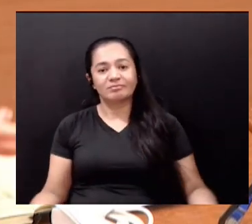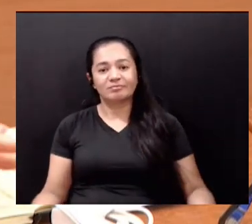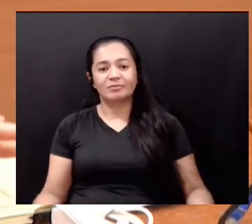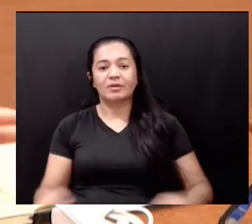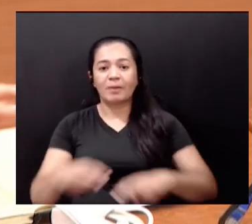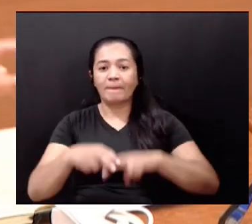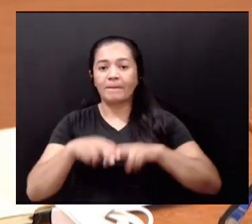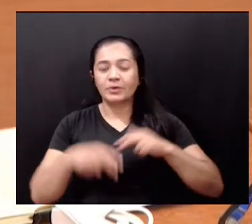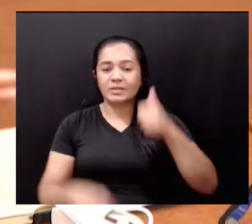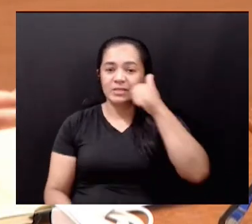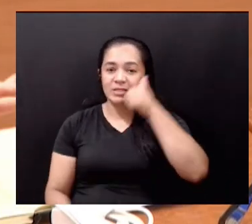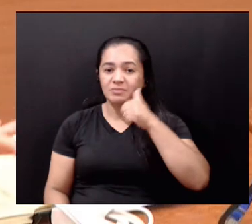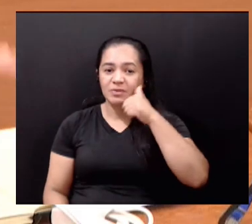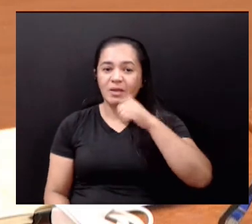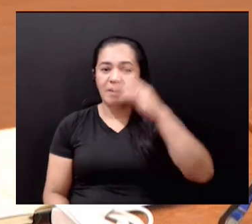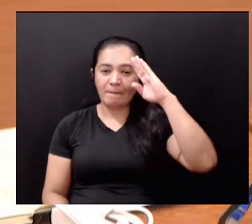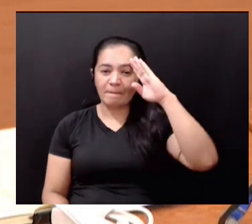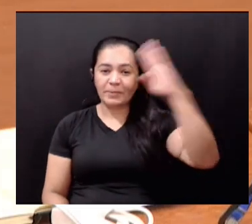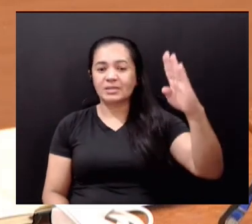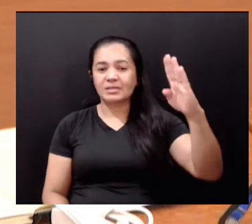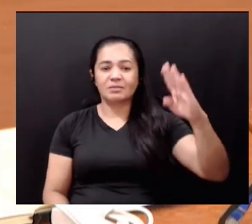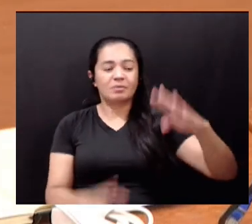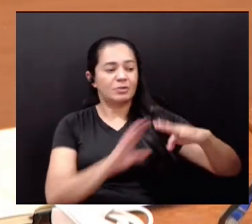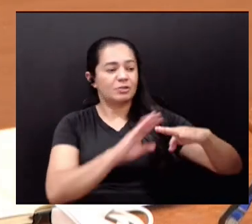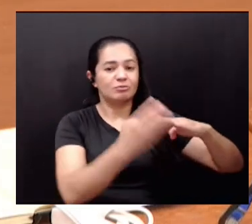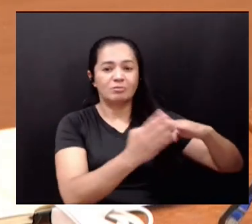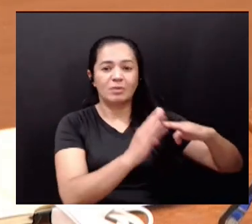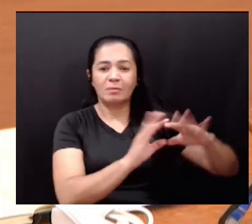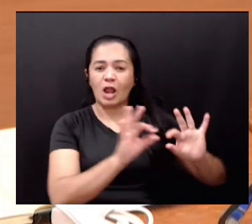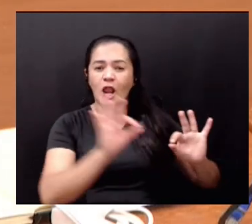especialmente as mulheres da periferia, têm dificuldade de acessar e sequer